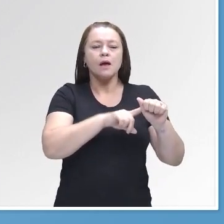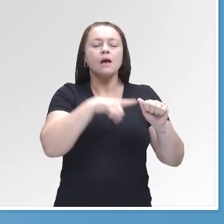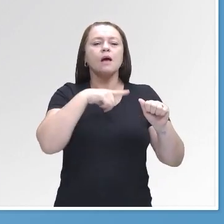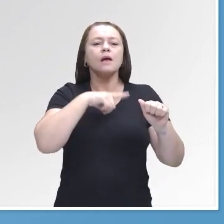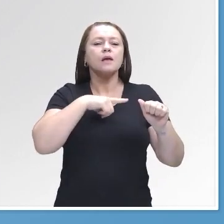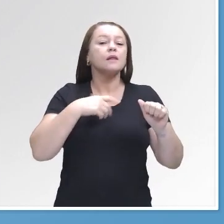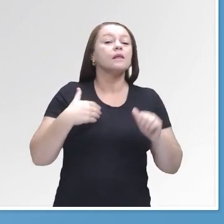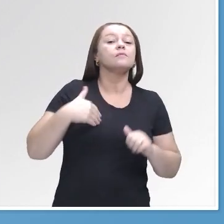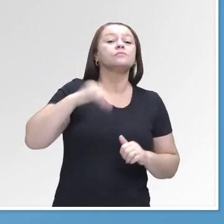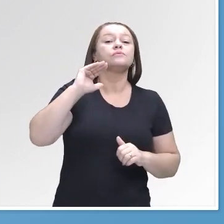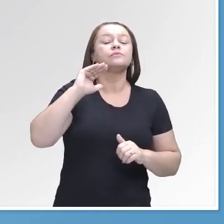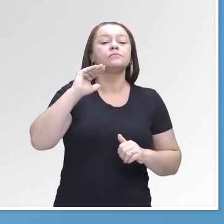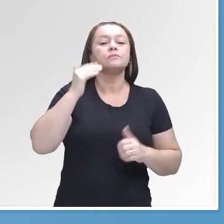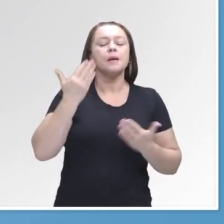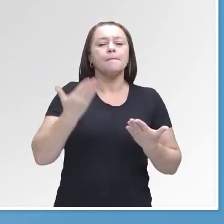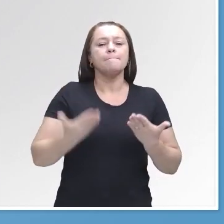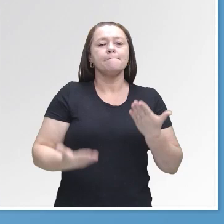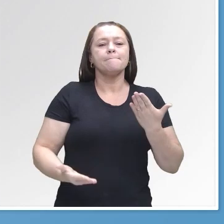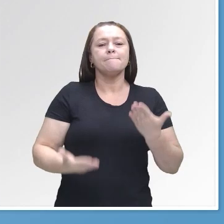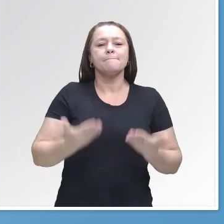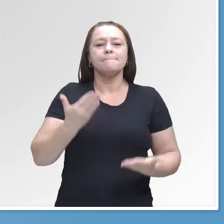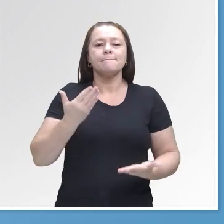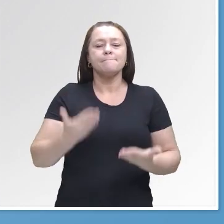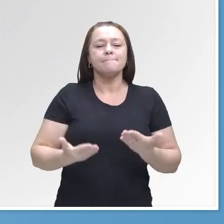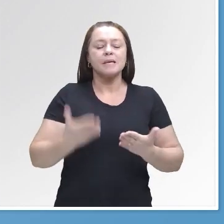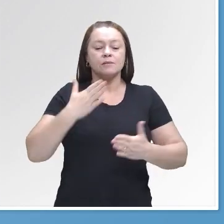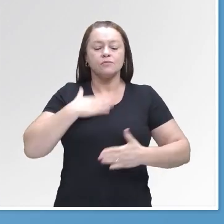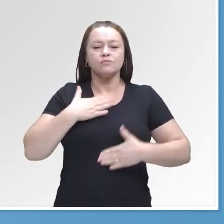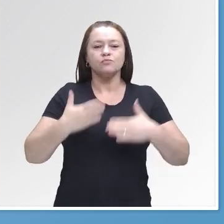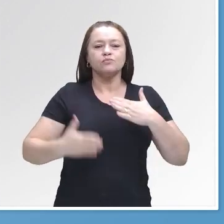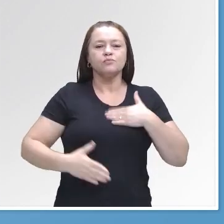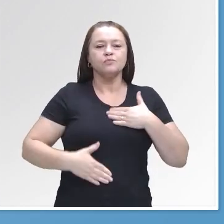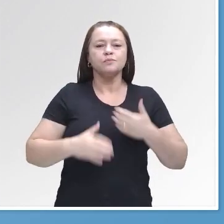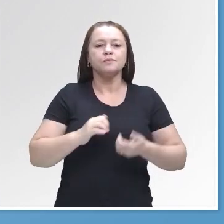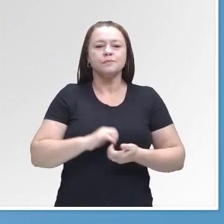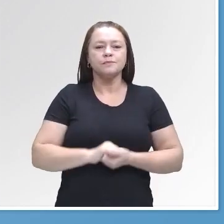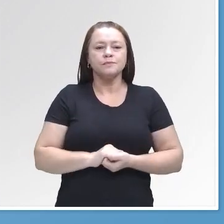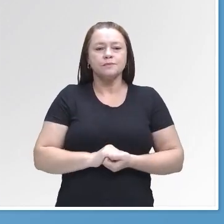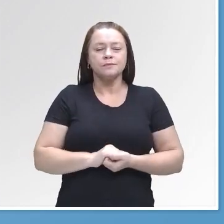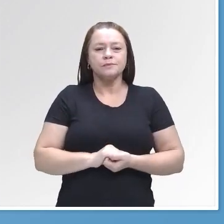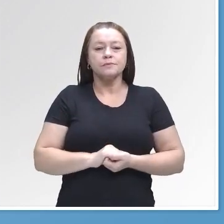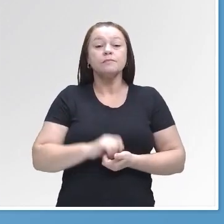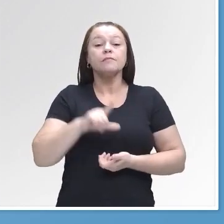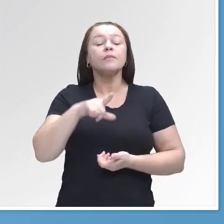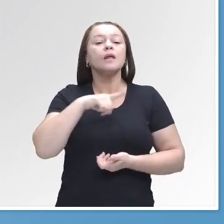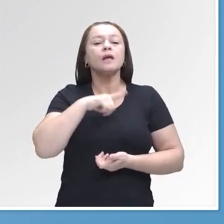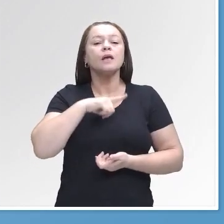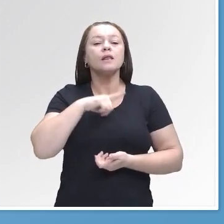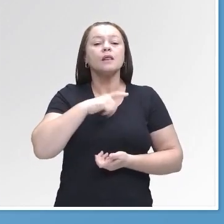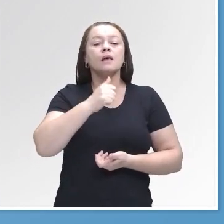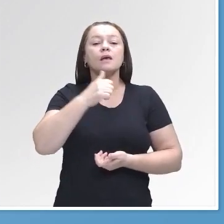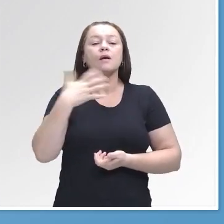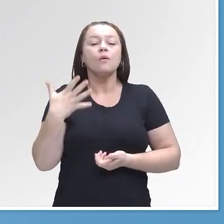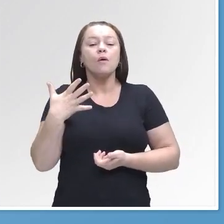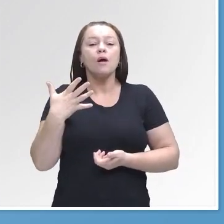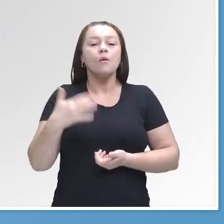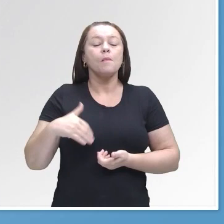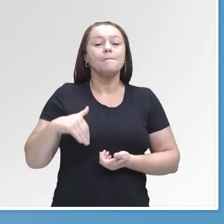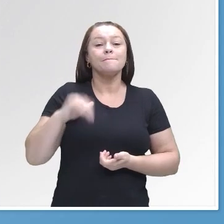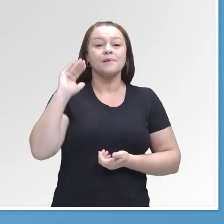tem maior massa corporal? Quem tem